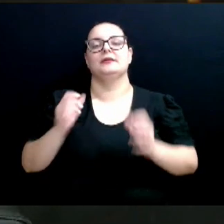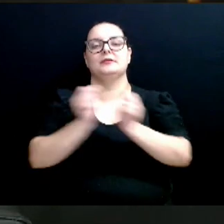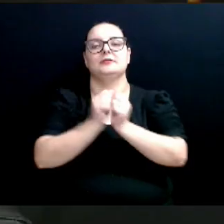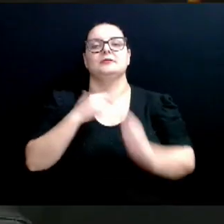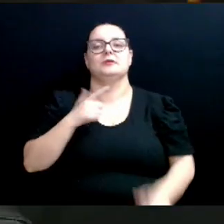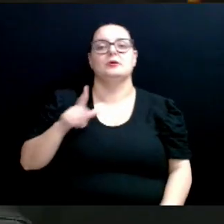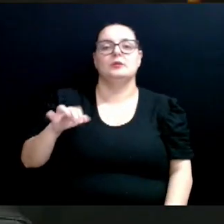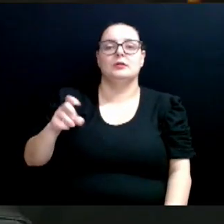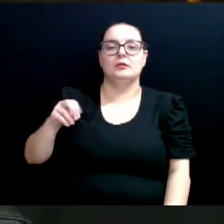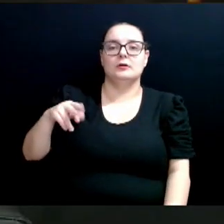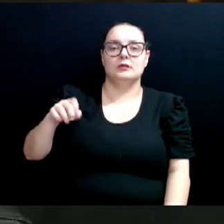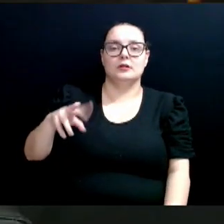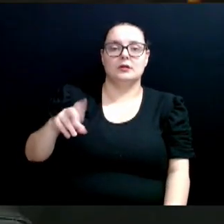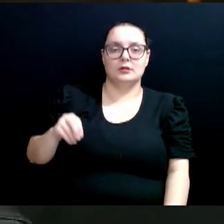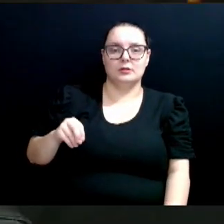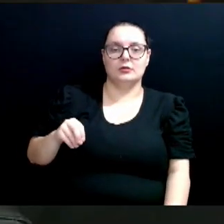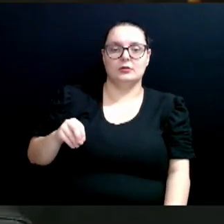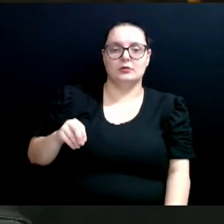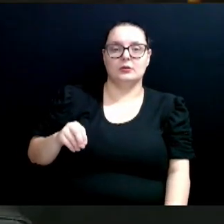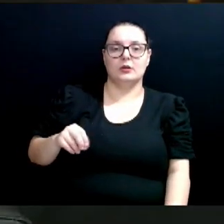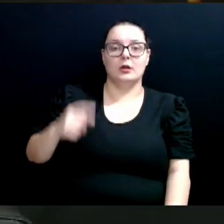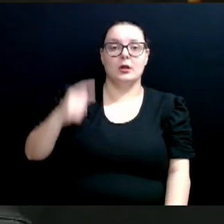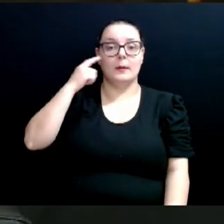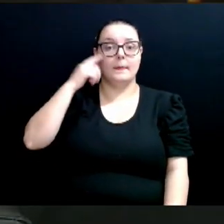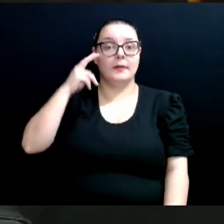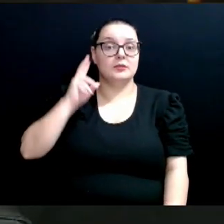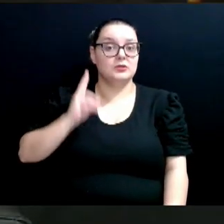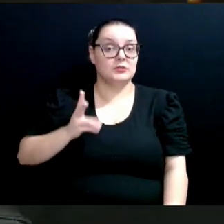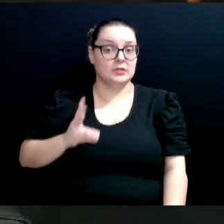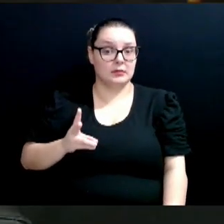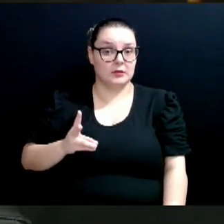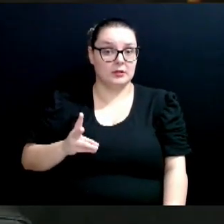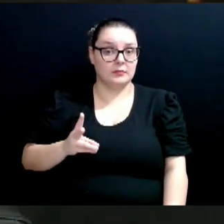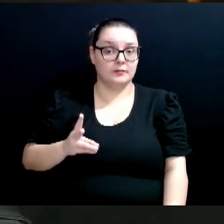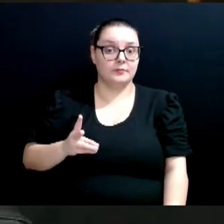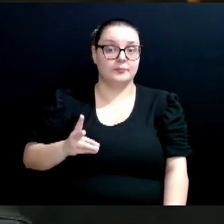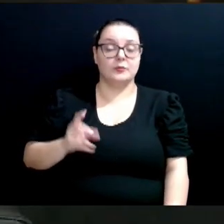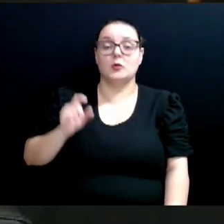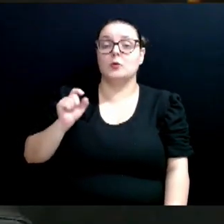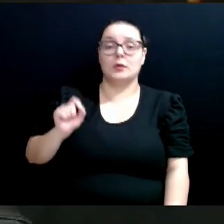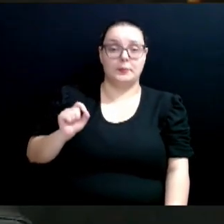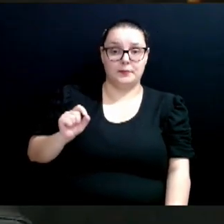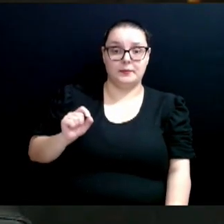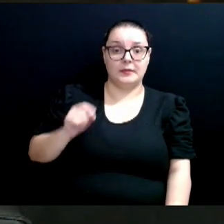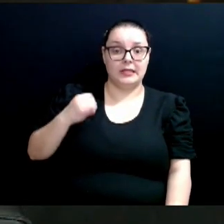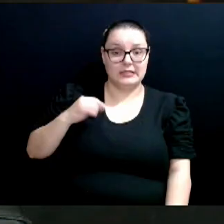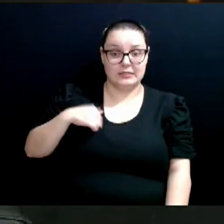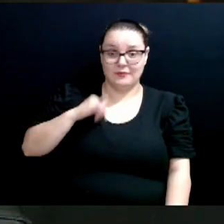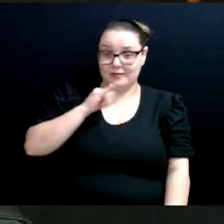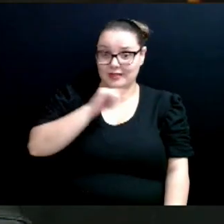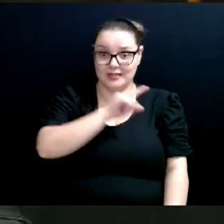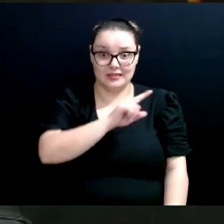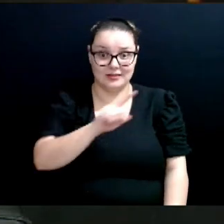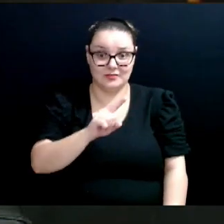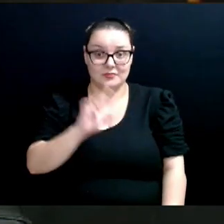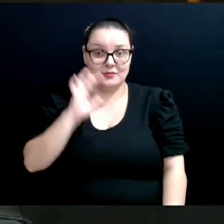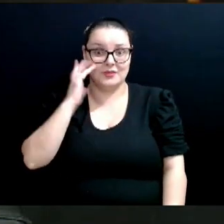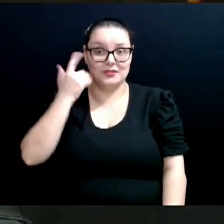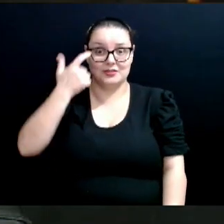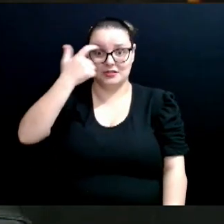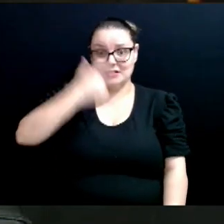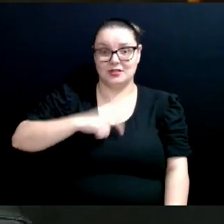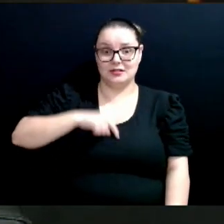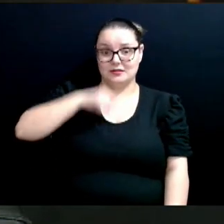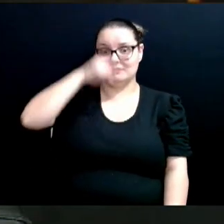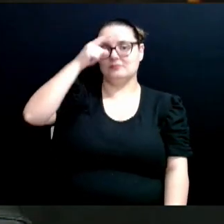Alves, da Vila Marieta. Penso sempre que, se eu disser não, vão achar que eu sou egoísta.